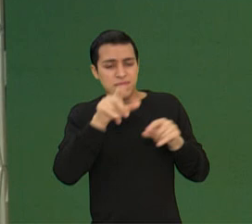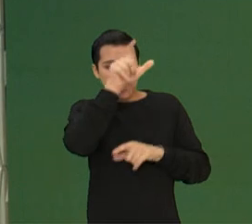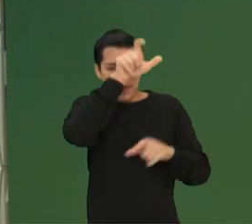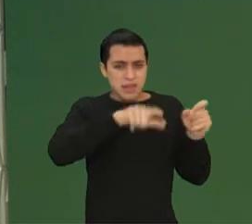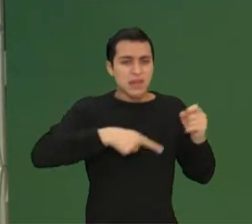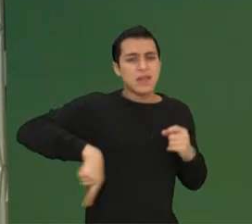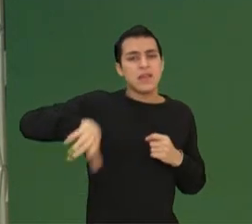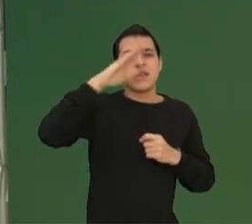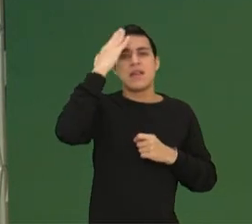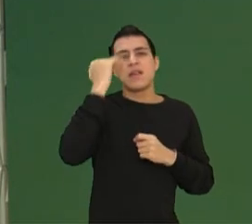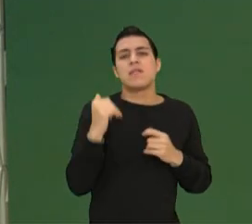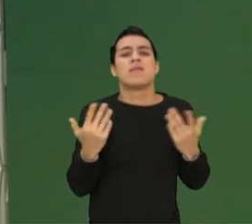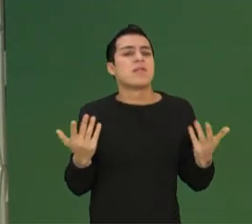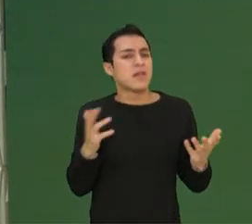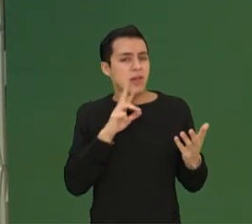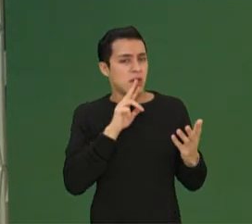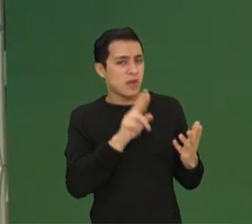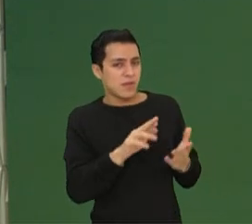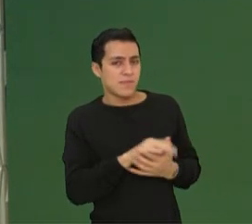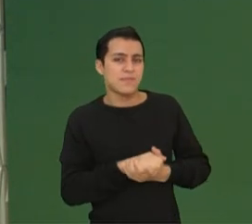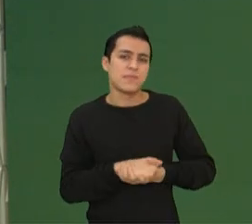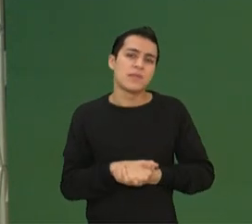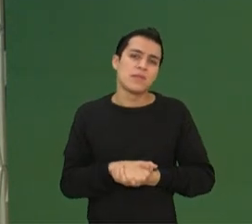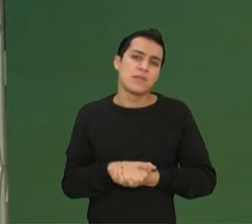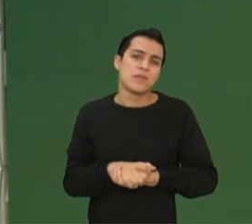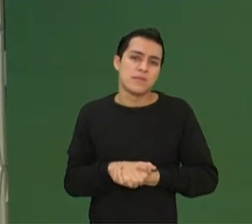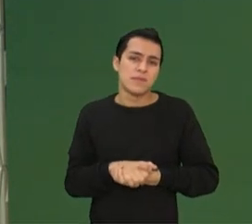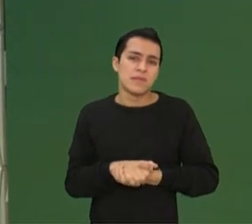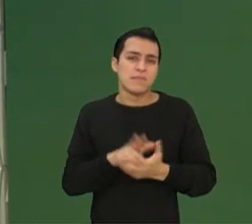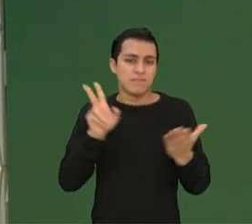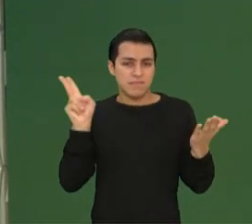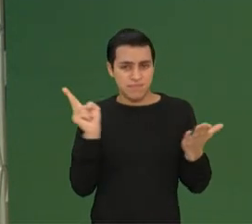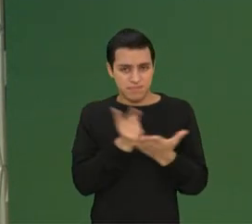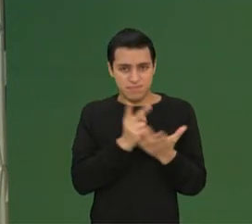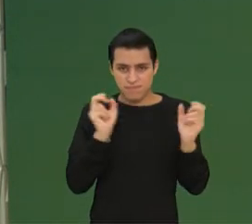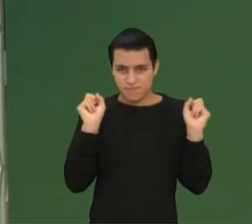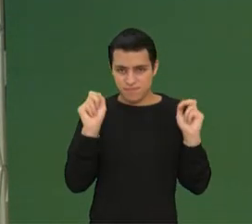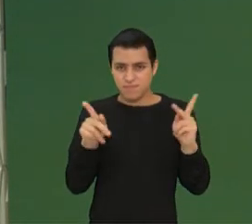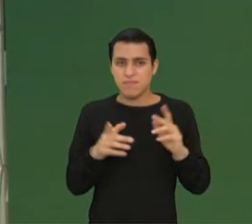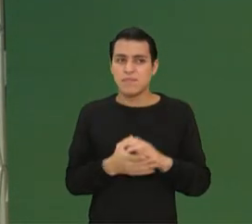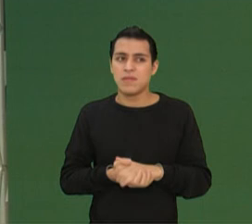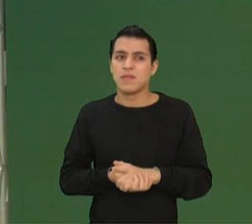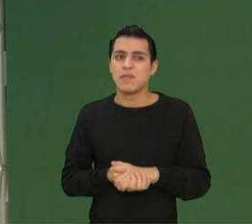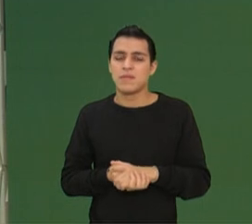pessoas saberem o resultado que aconteceu aí.